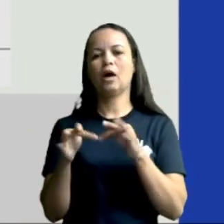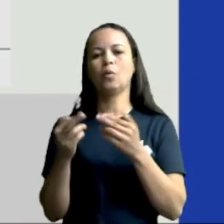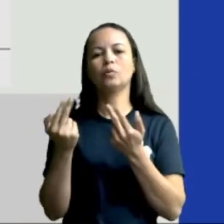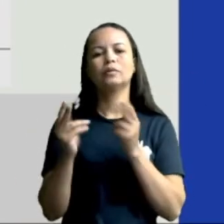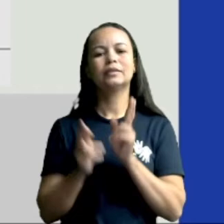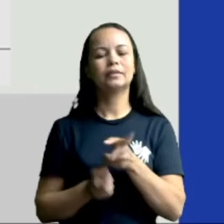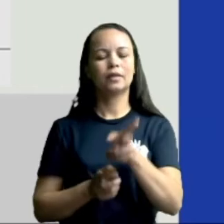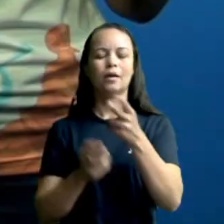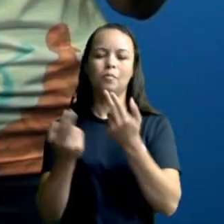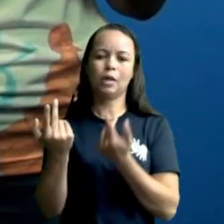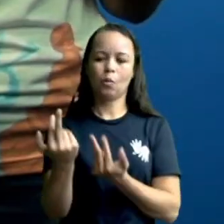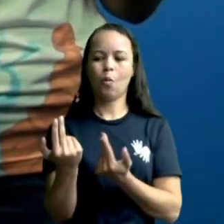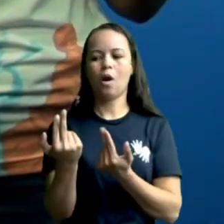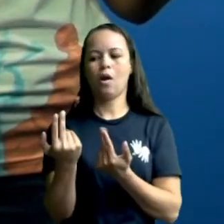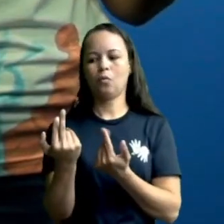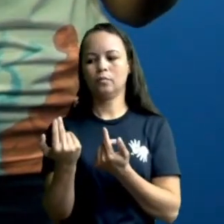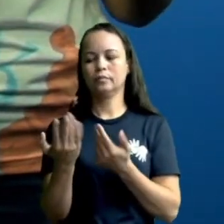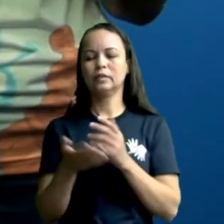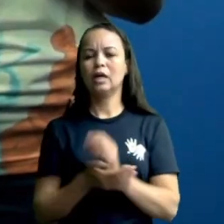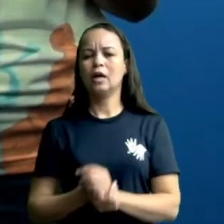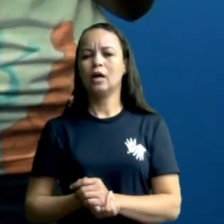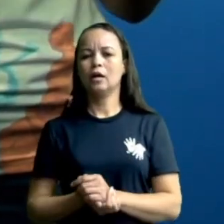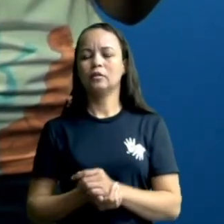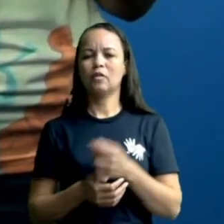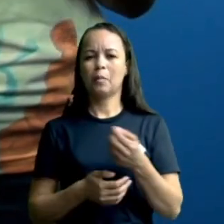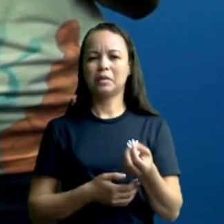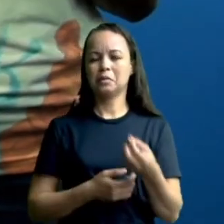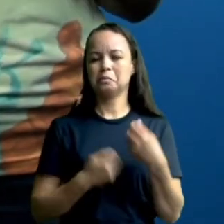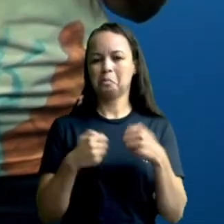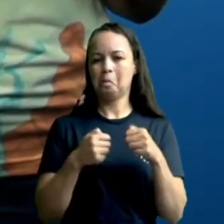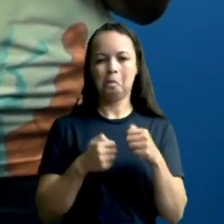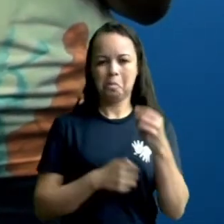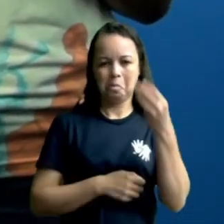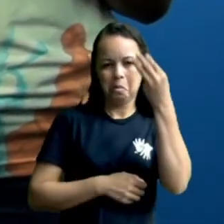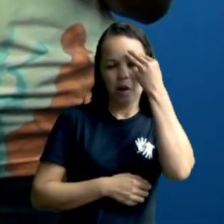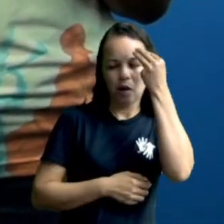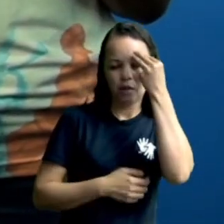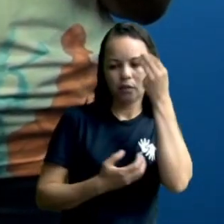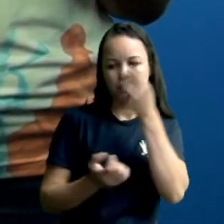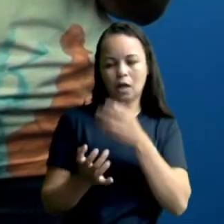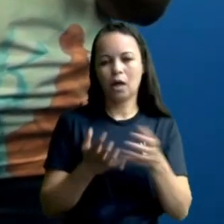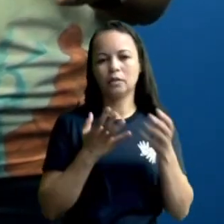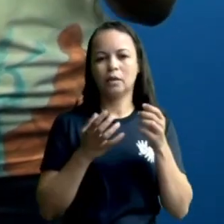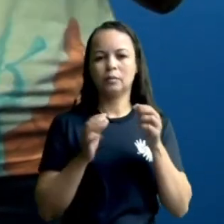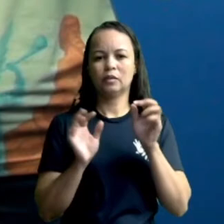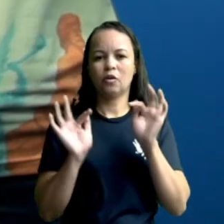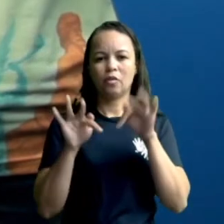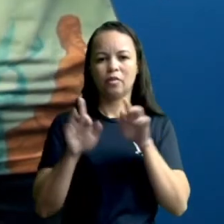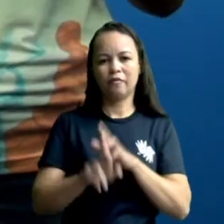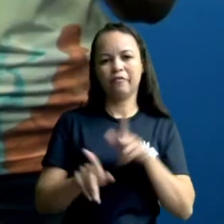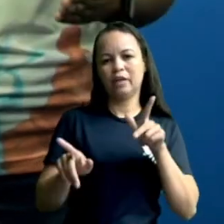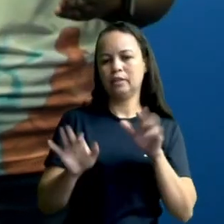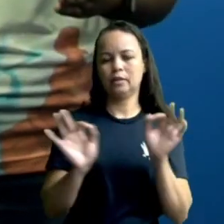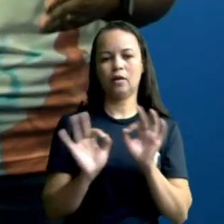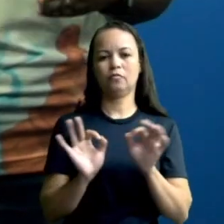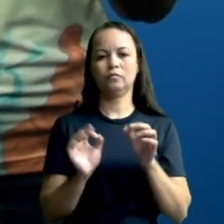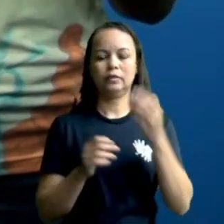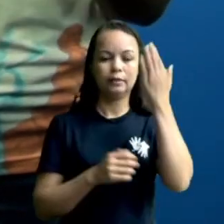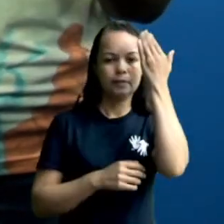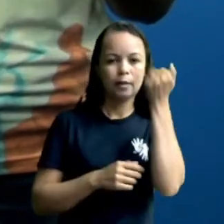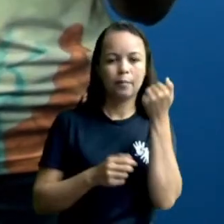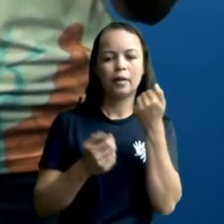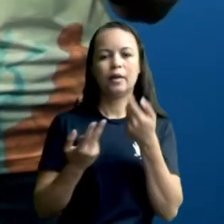ser sempre a mesma. Você não vai precisar memorizar terminações diferentes. Você vai saber que essa